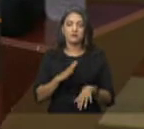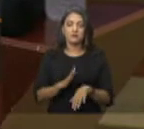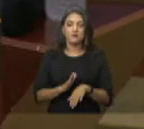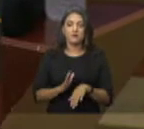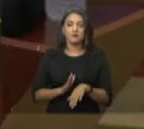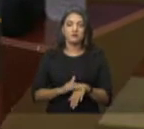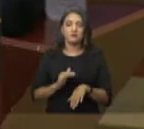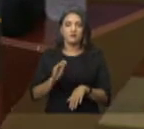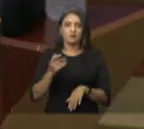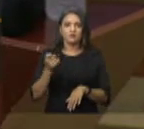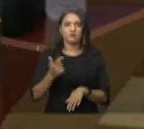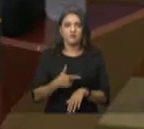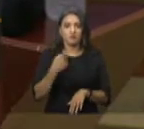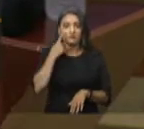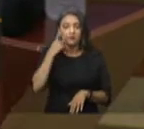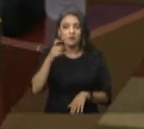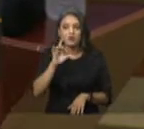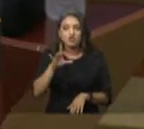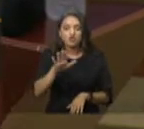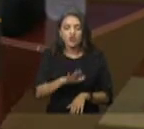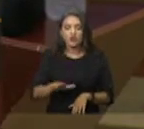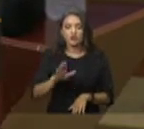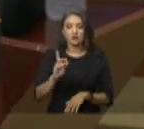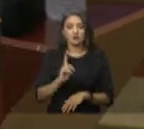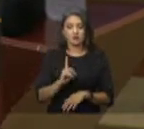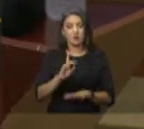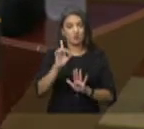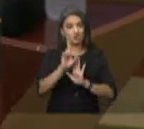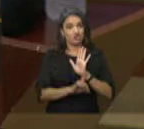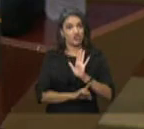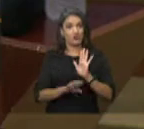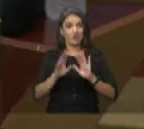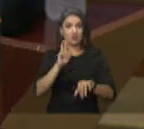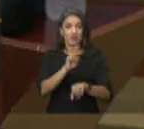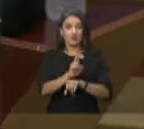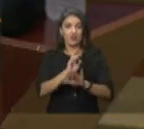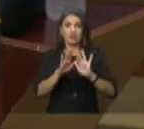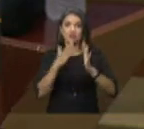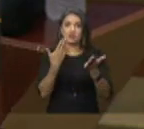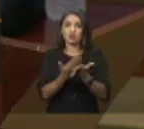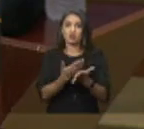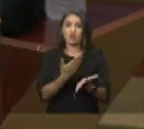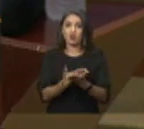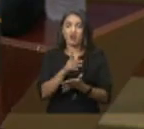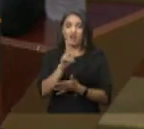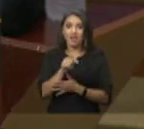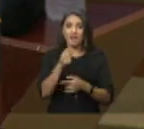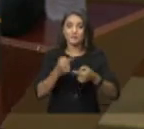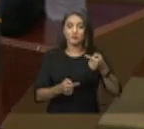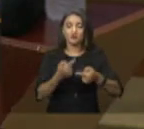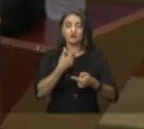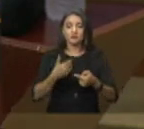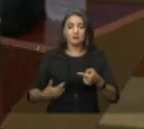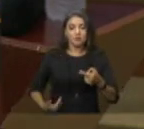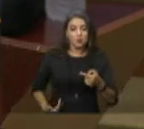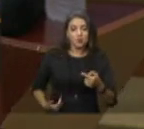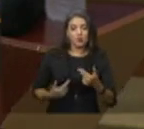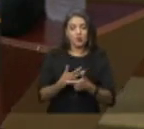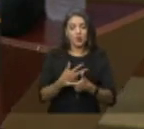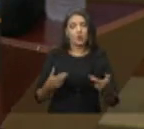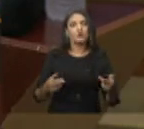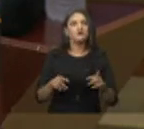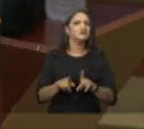de interesse das crianças o direito à creche ia para escola pressupõe uma política pública com efeitos verdadeiramente